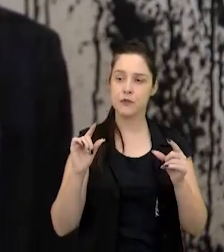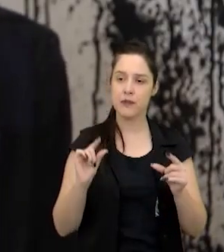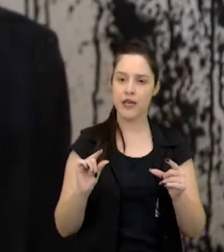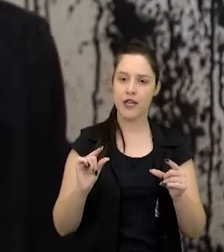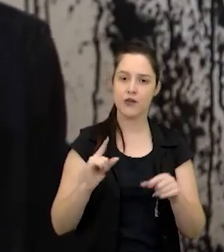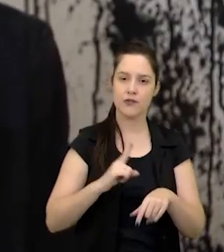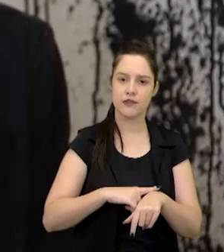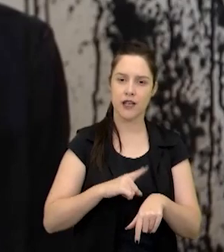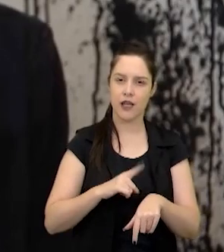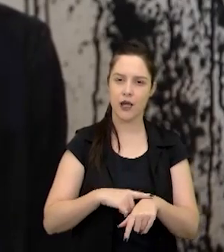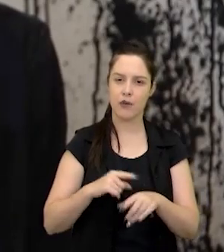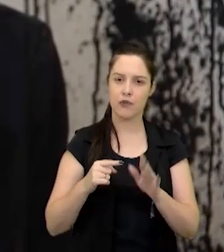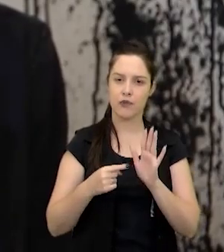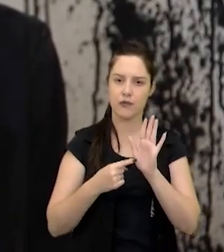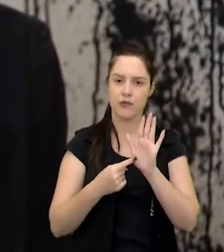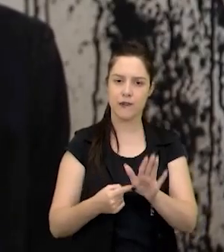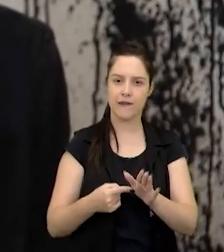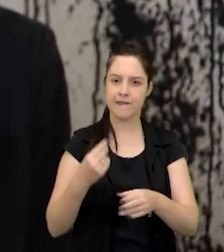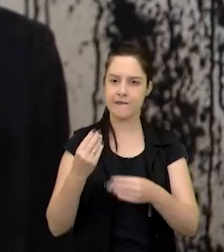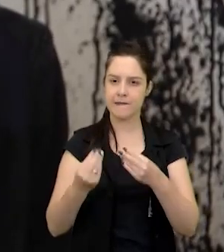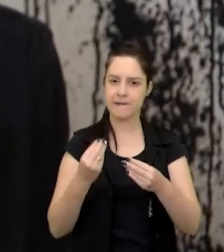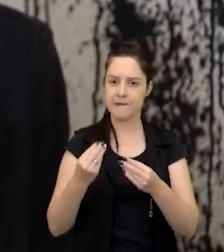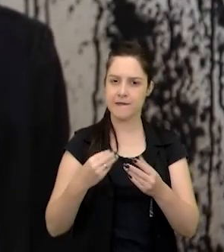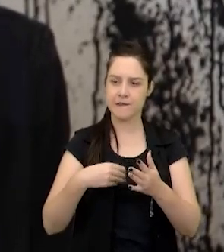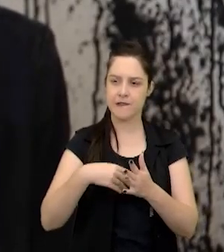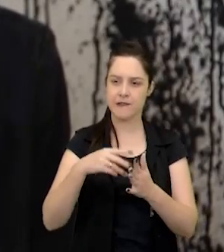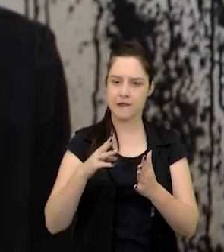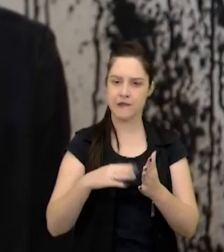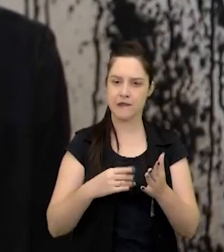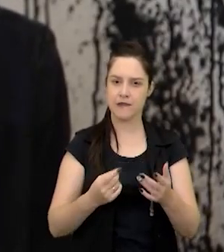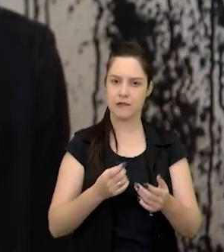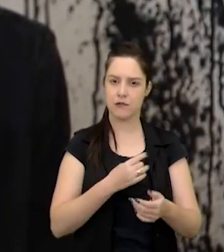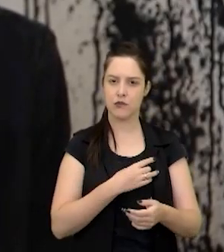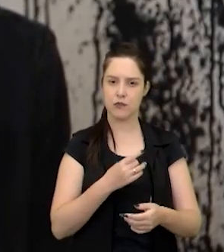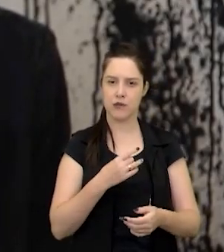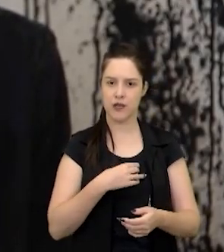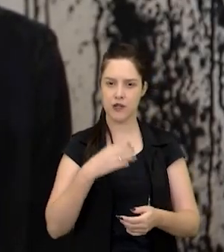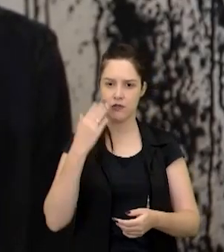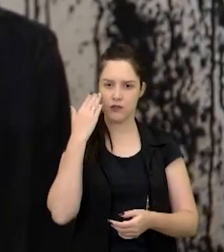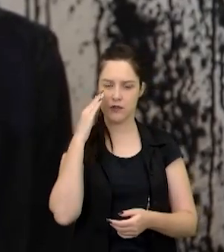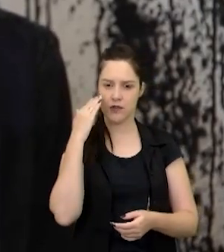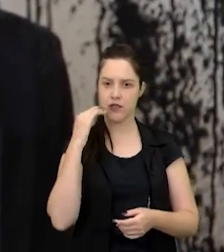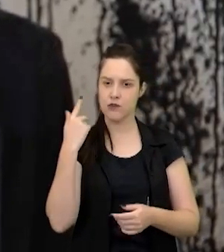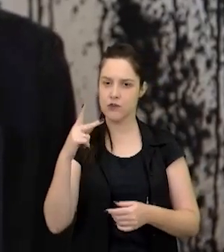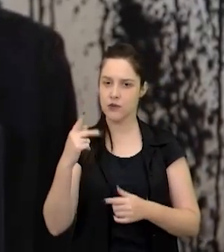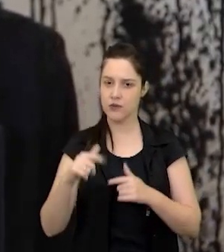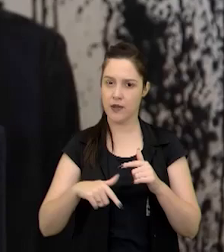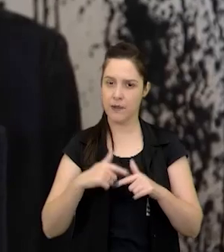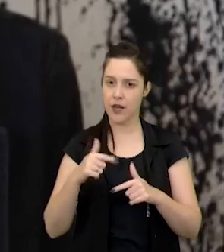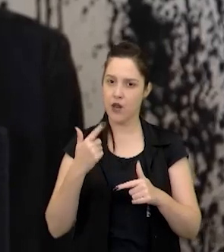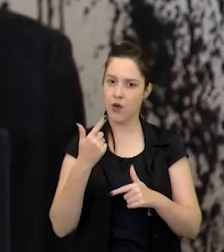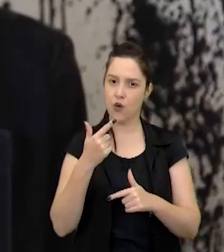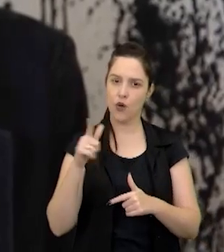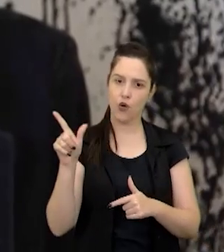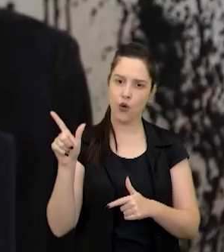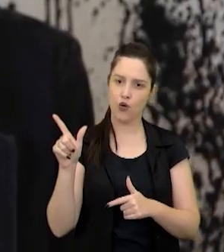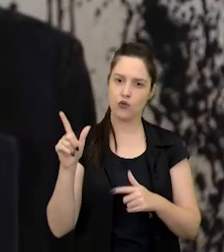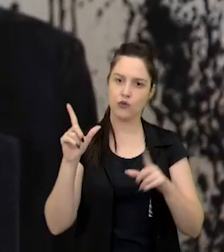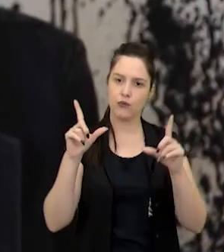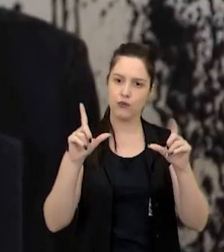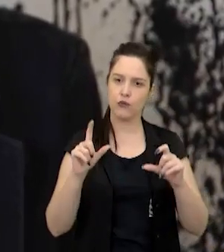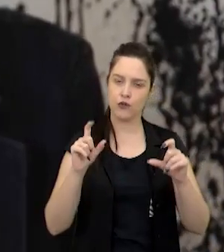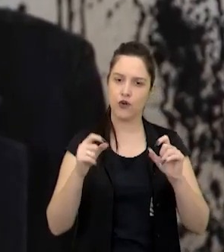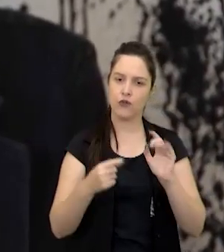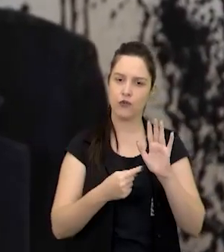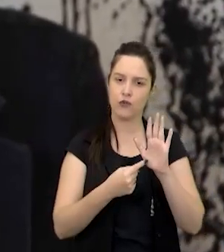lado, enquanto pintores ficaram com muito medo de perder o seu trabalho, por outro, fotógrafos queriam